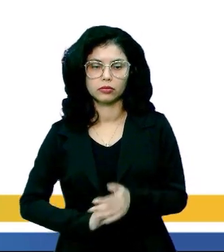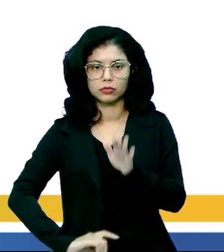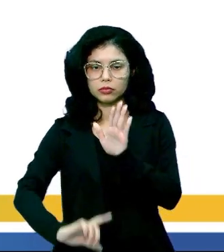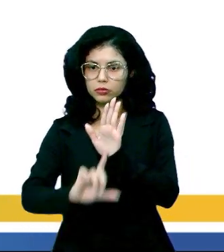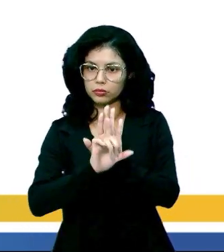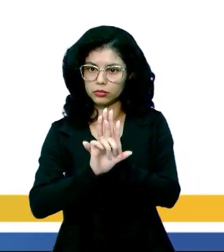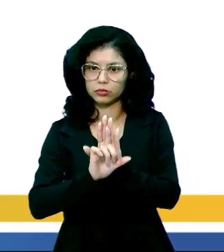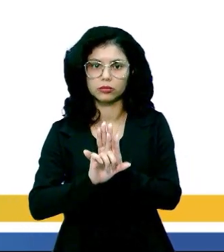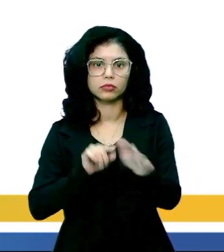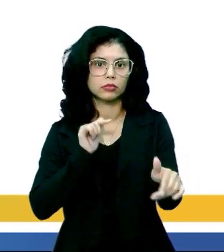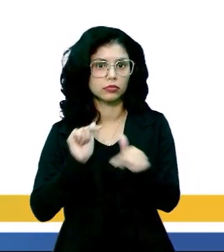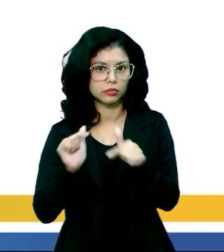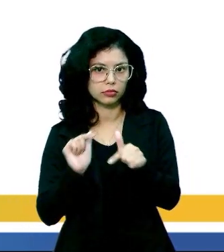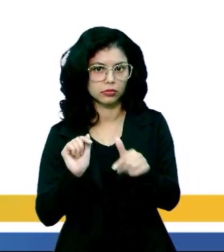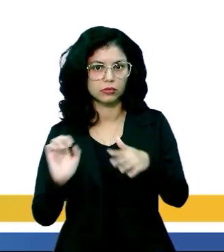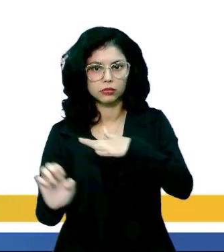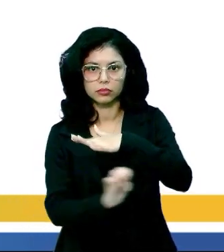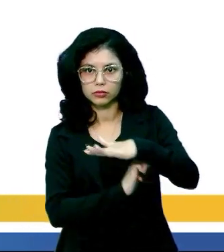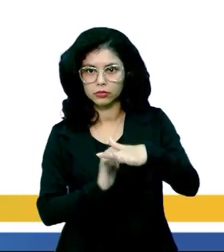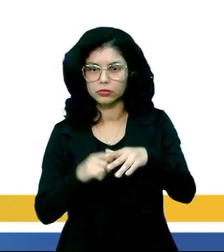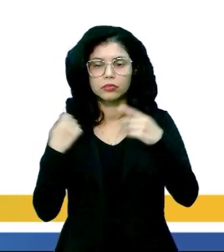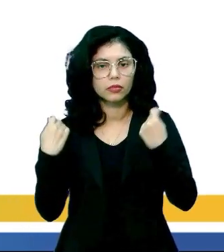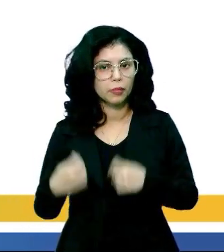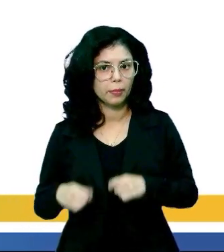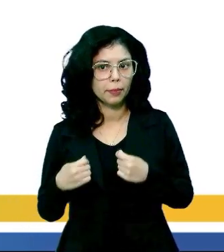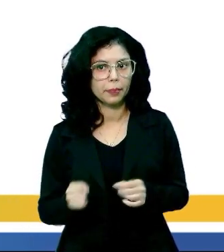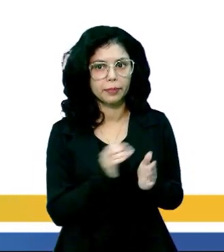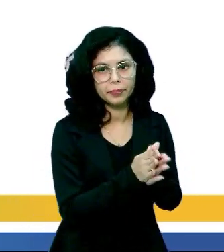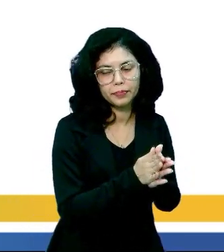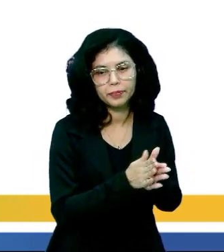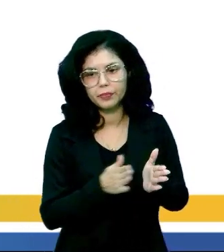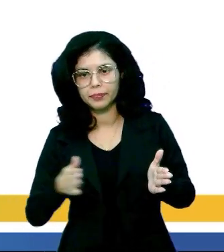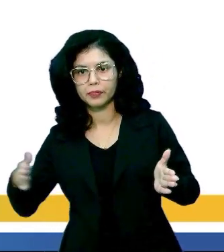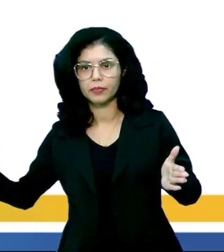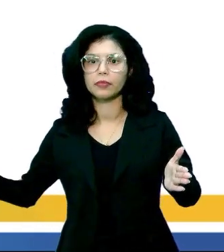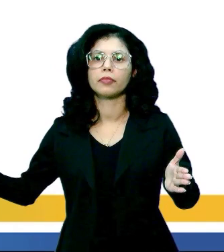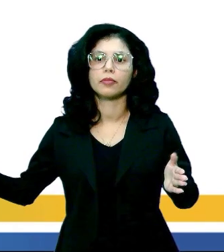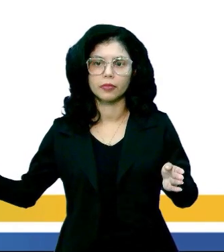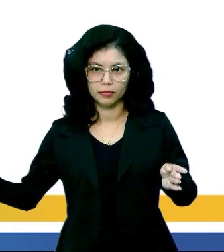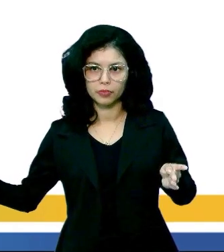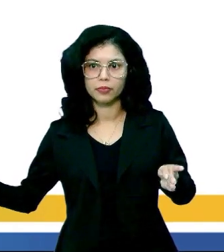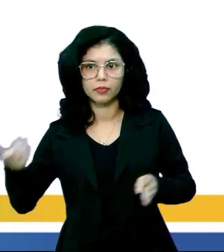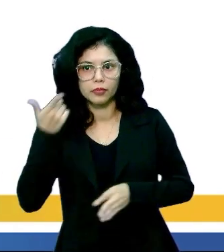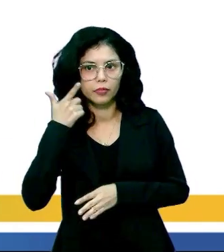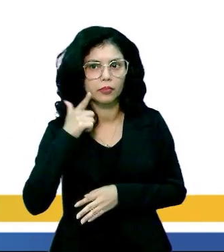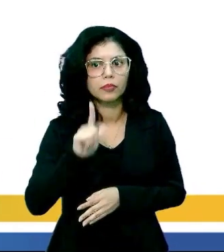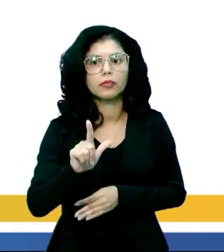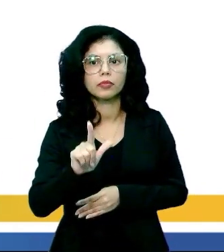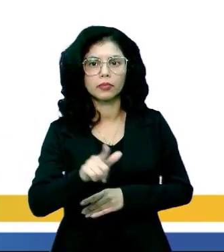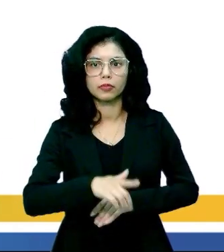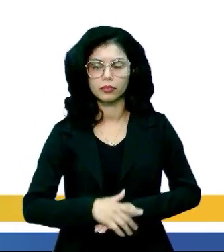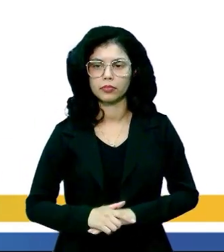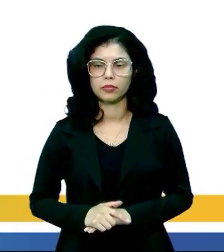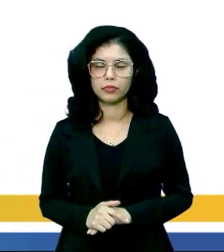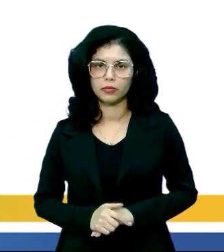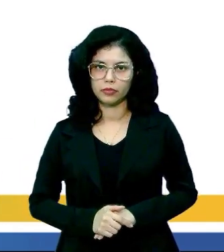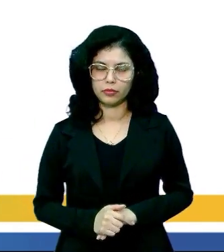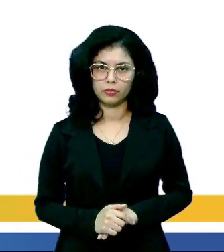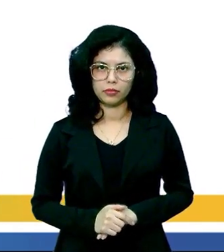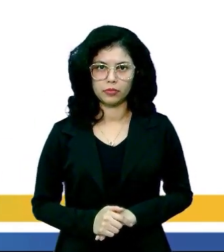mudanças na legislação trabalhista, a empresa precisava garantir que a